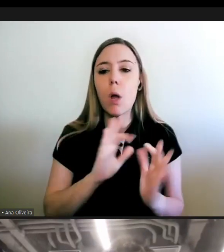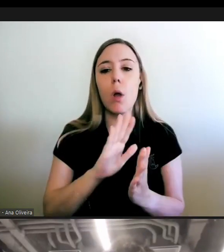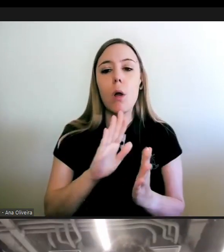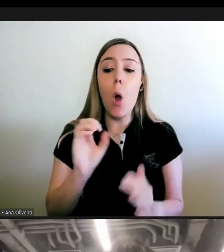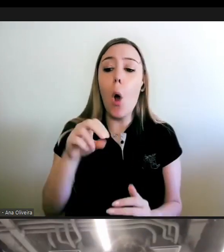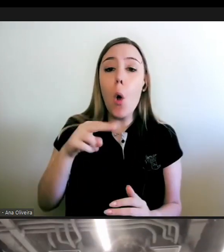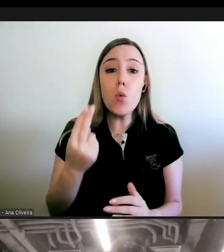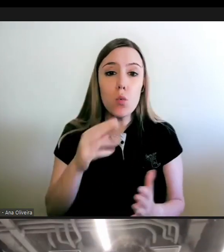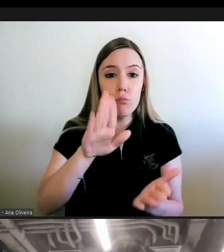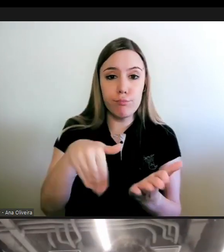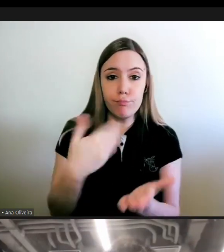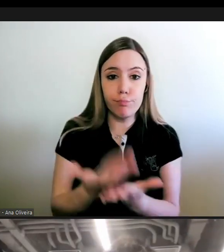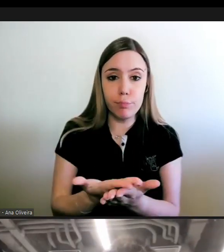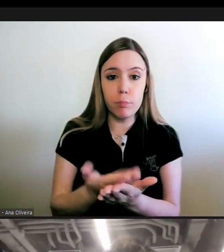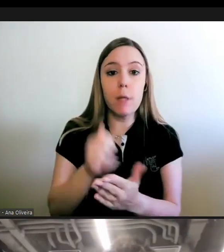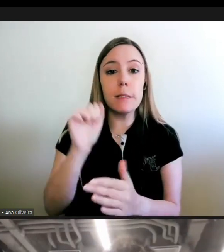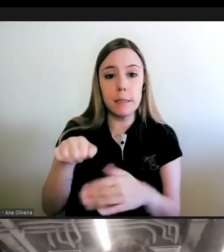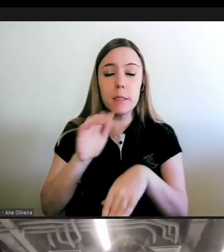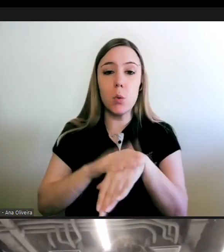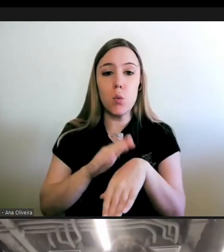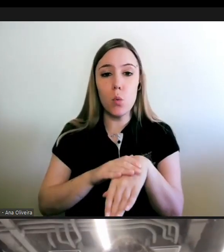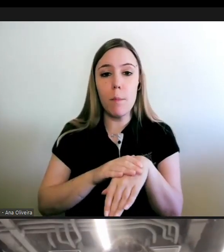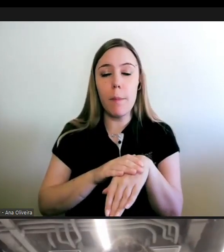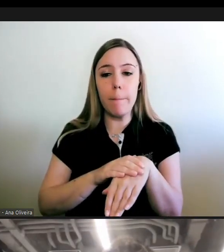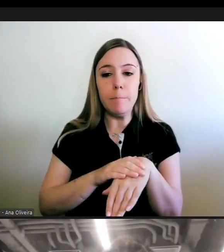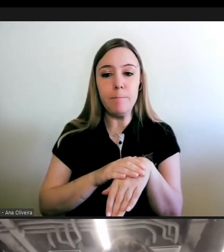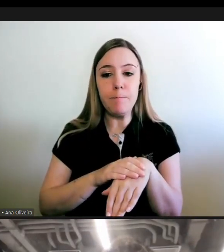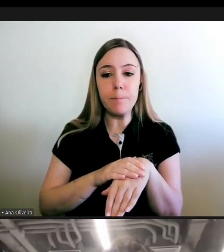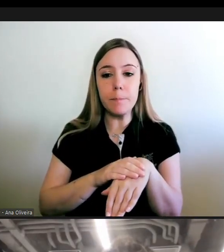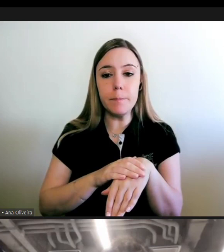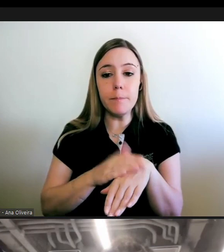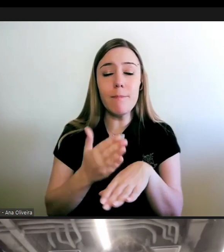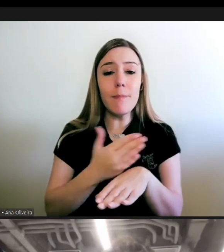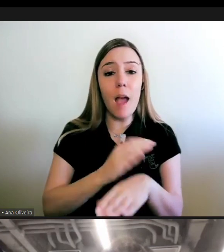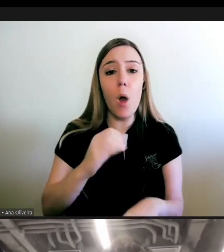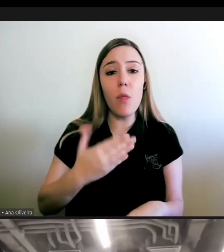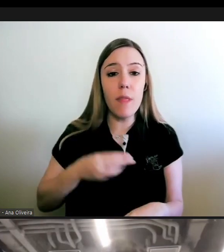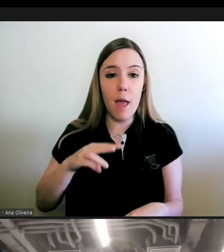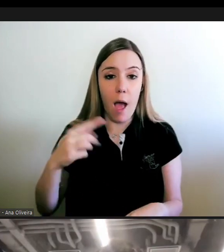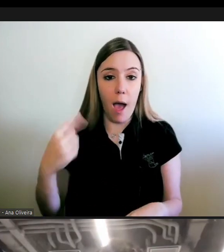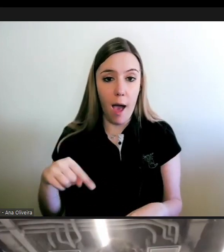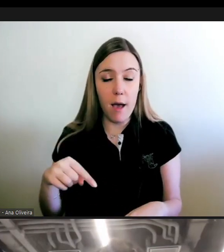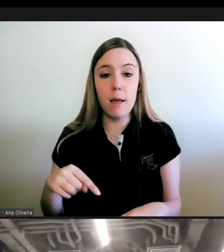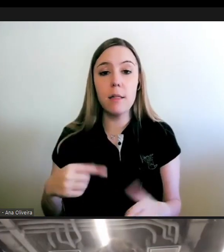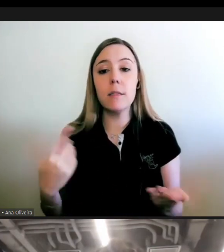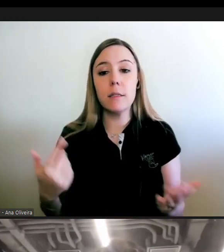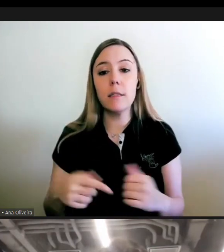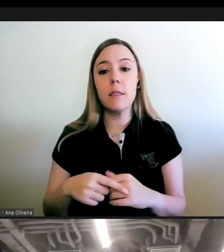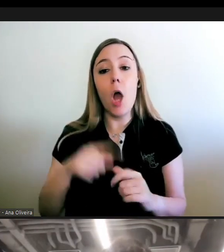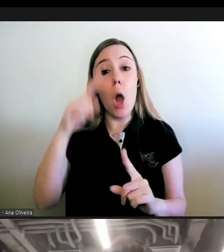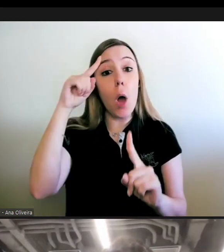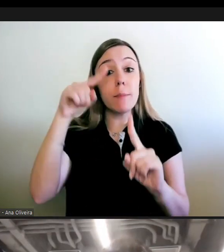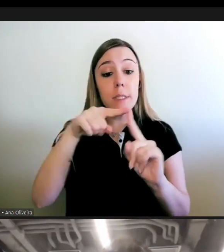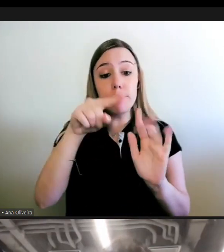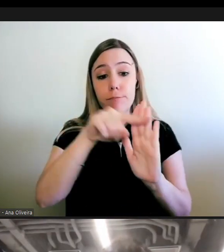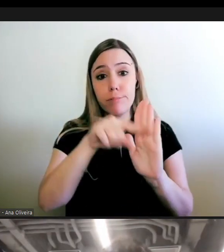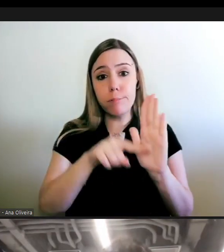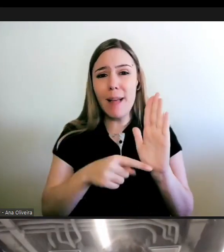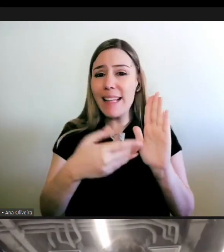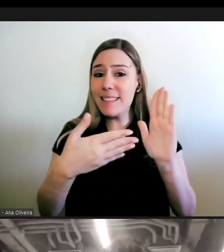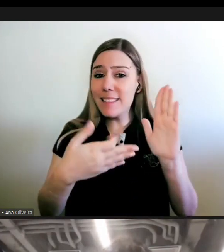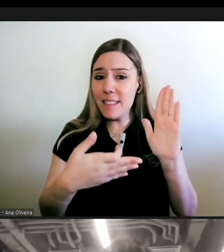Nações Unidas em sequência dos ODMs, não é? Que tem 17 objetivos, que tem